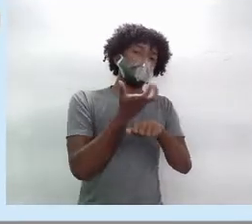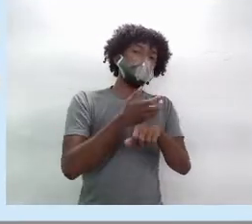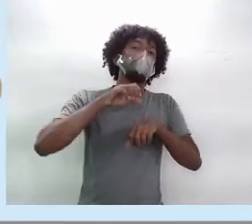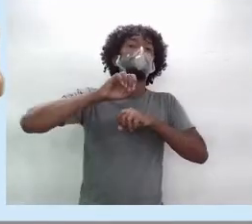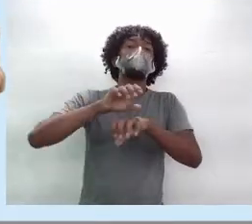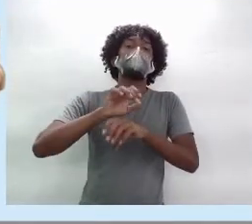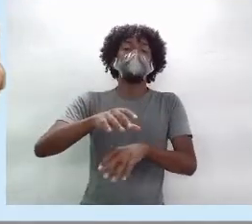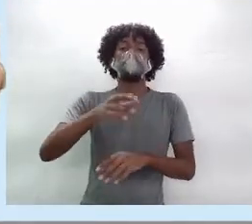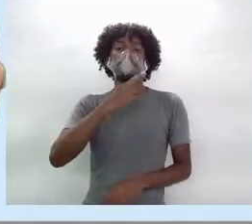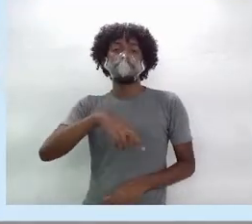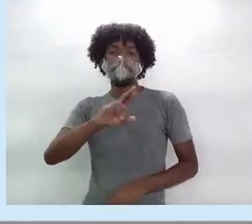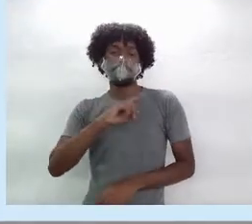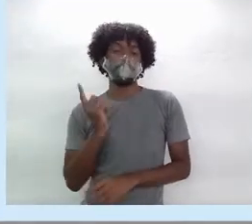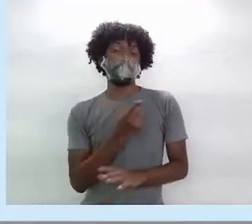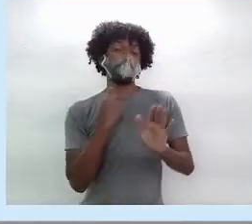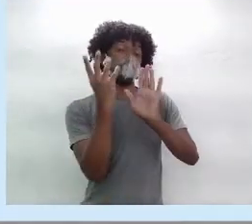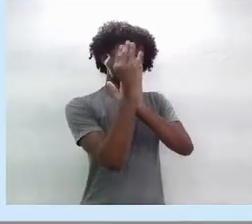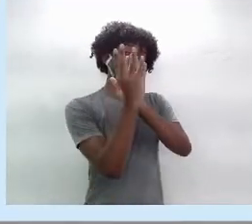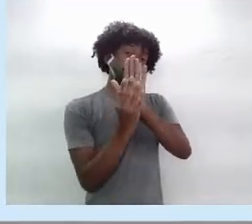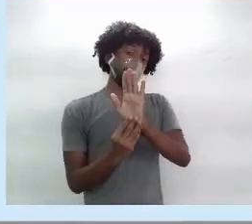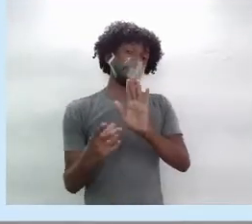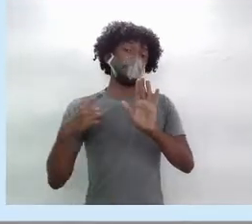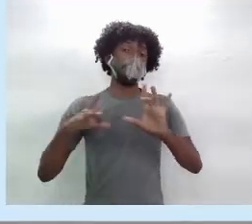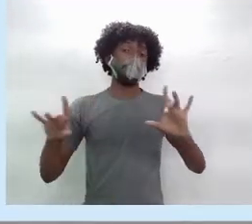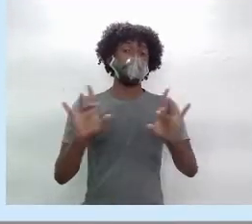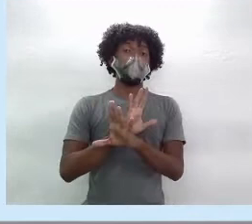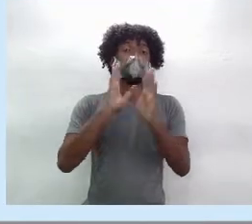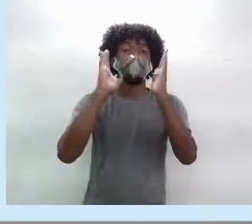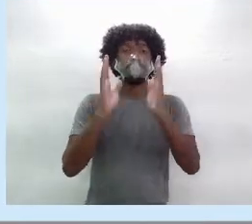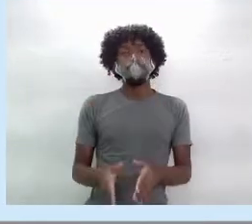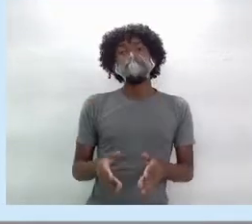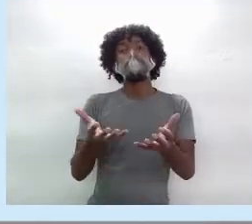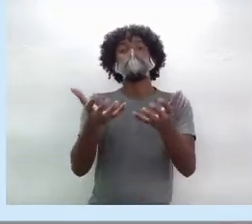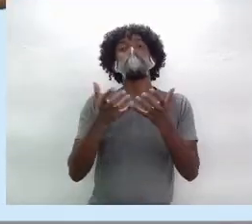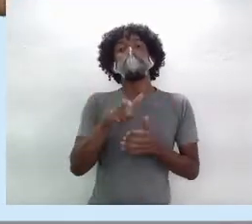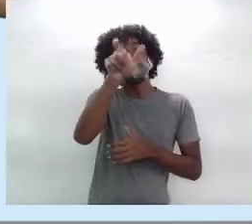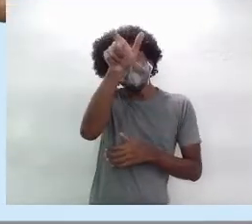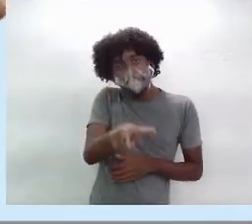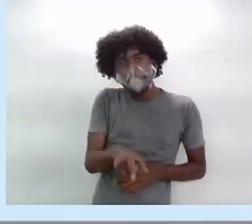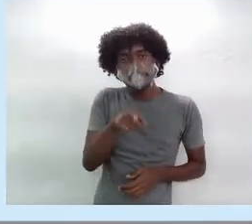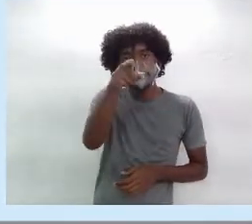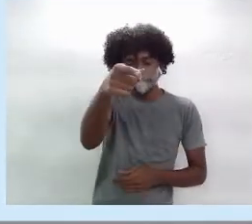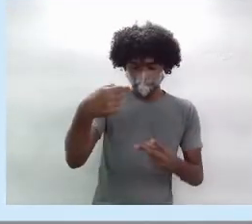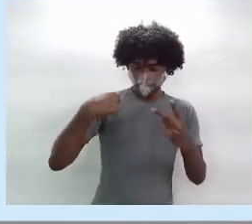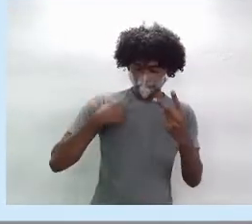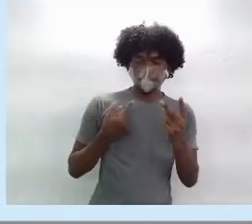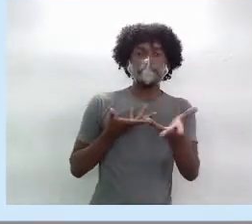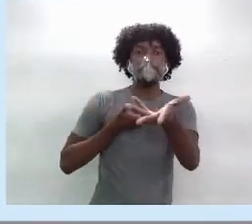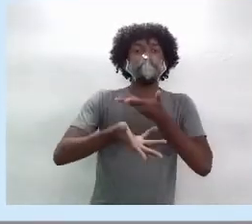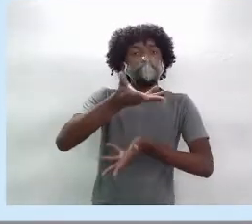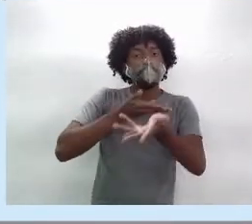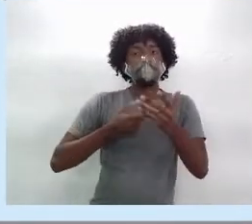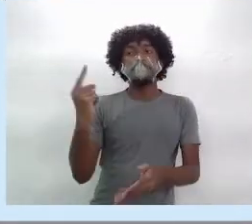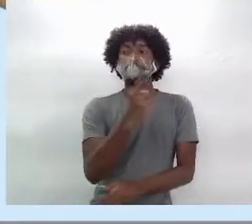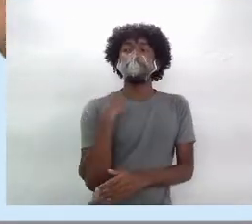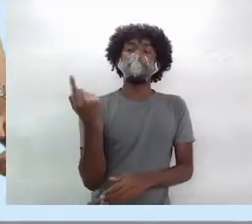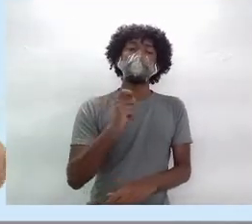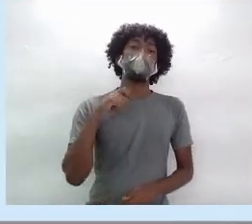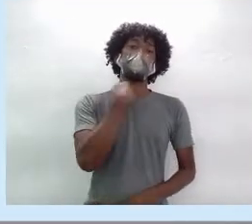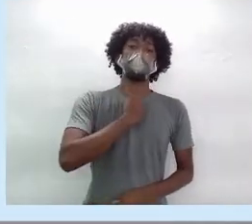Do nosso componente, que foi essa questão de que tornar você, tornar a mim, tornar a nós, certo?